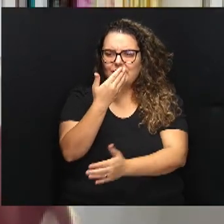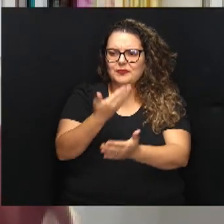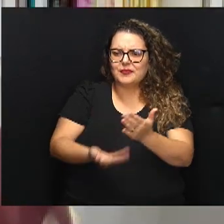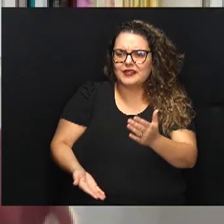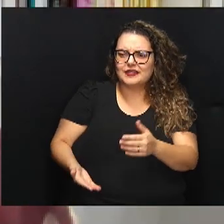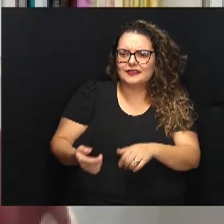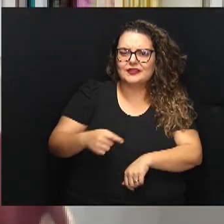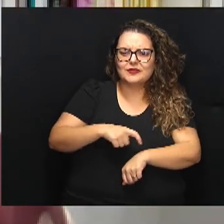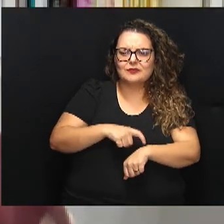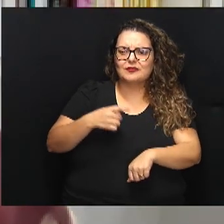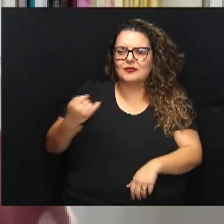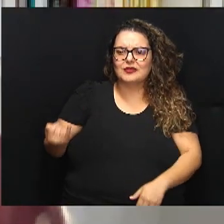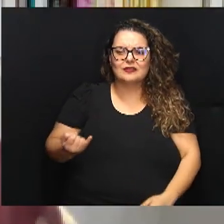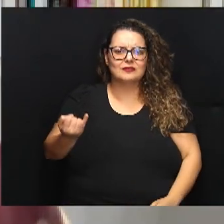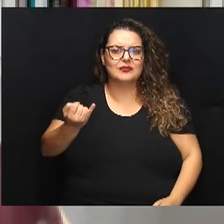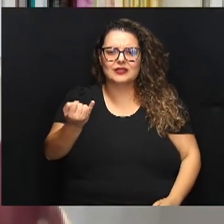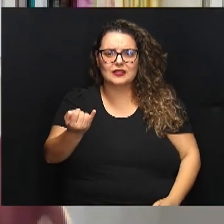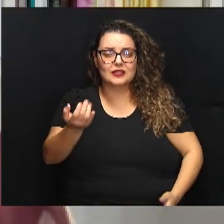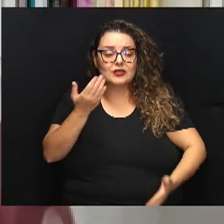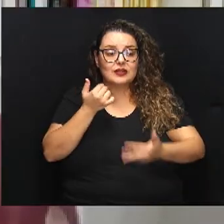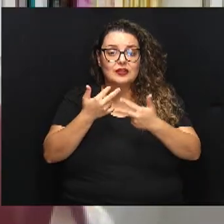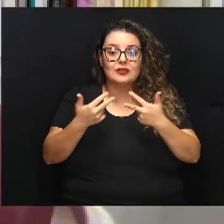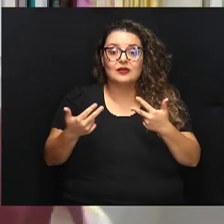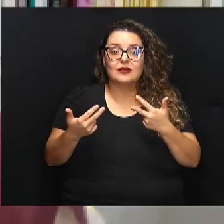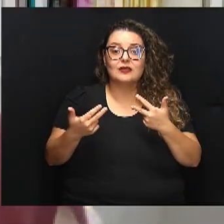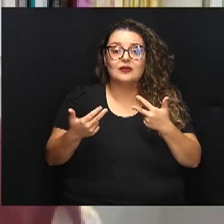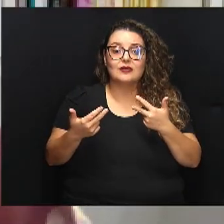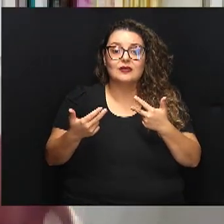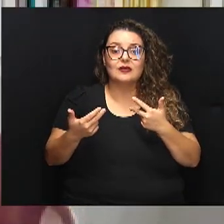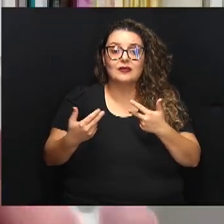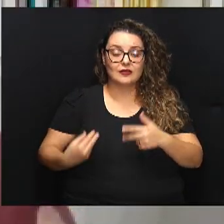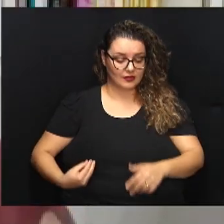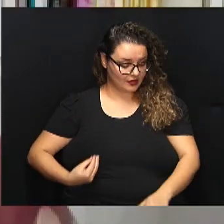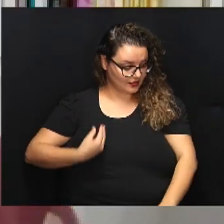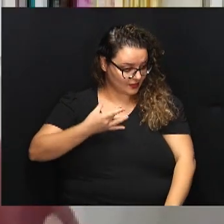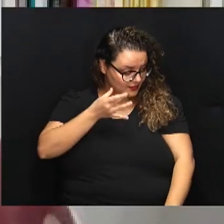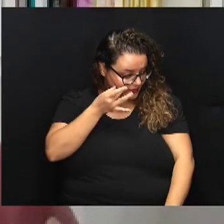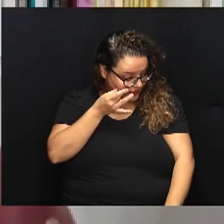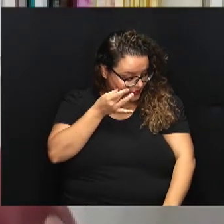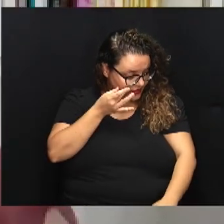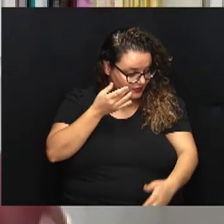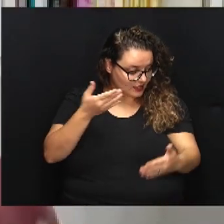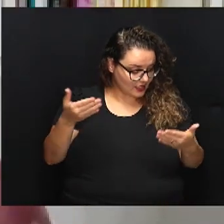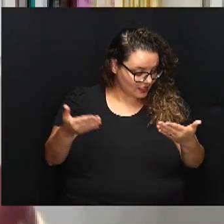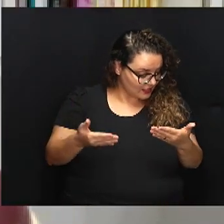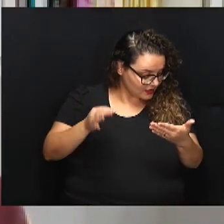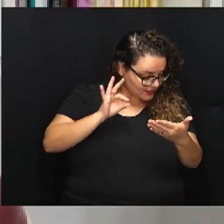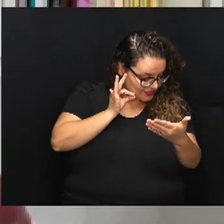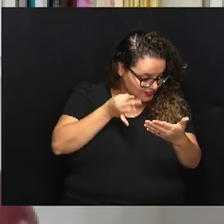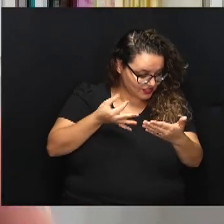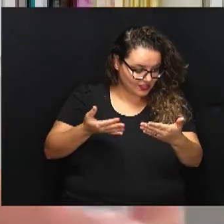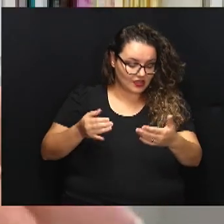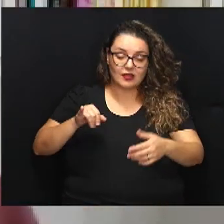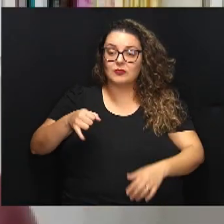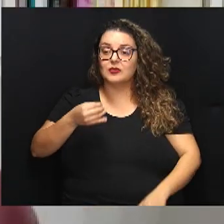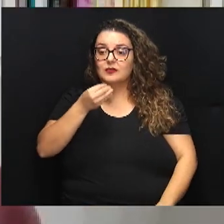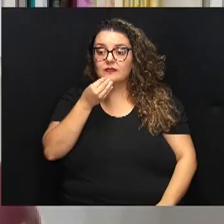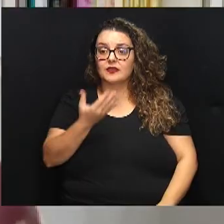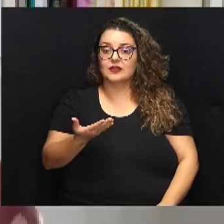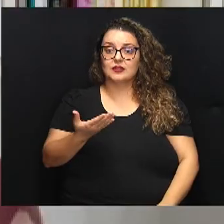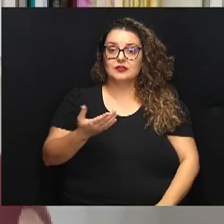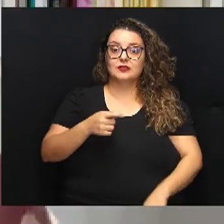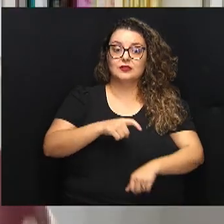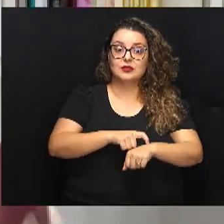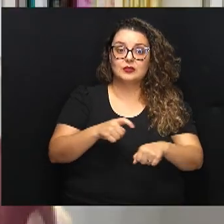parte muito importante do comer, que é da presença, estar aqui agora, aproveitando o momento, a